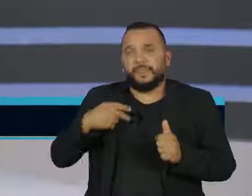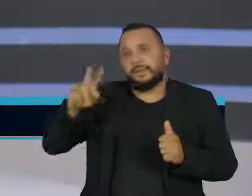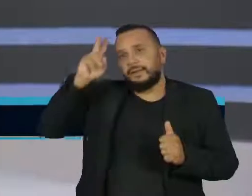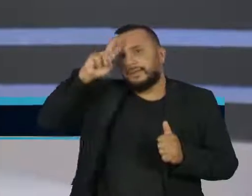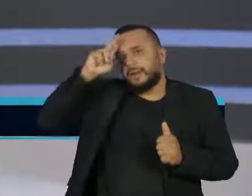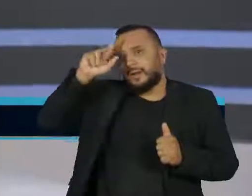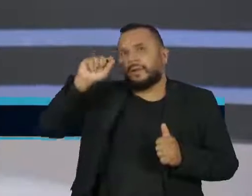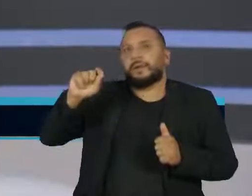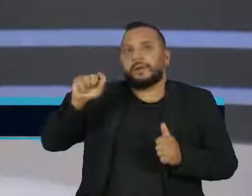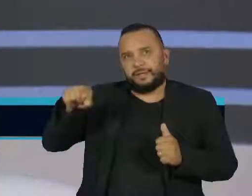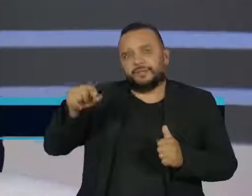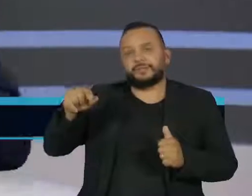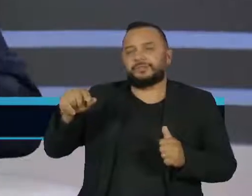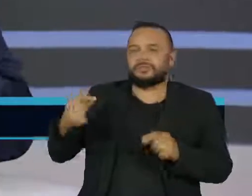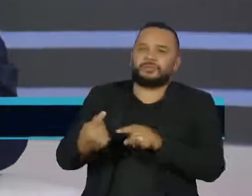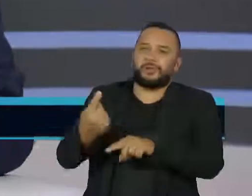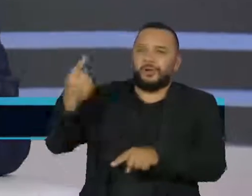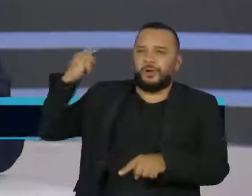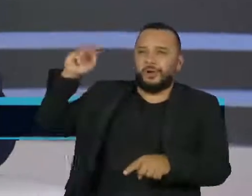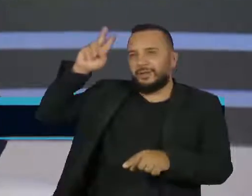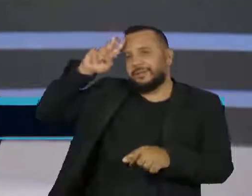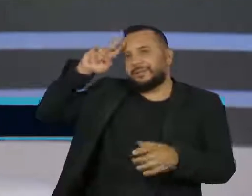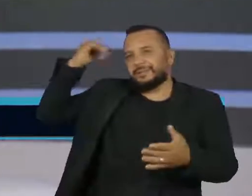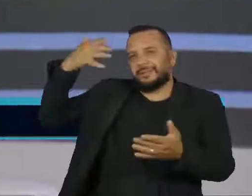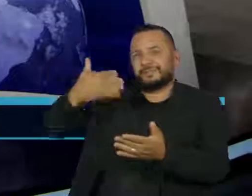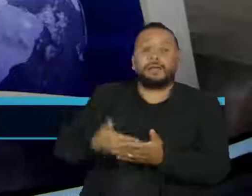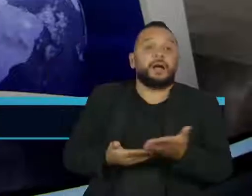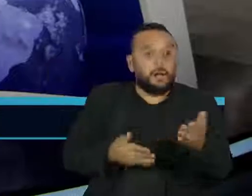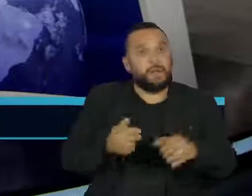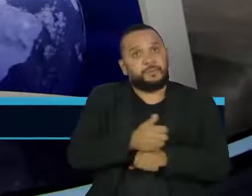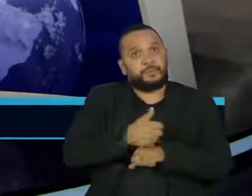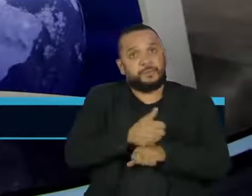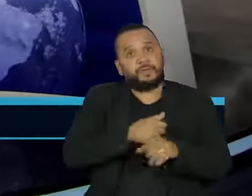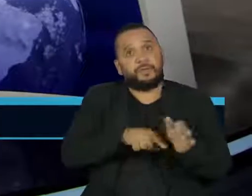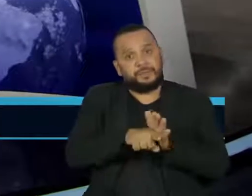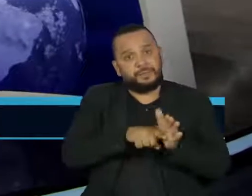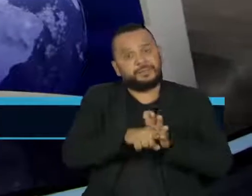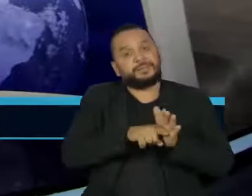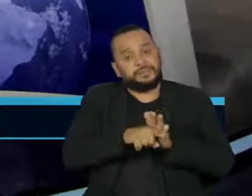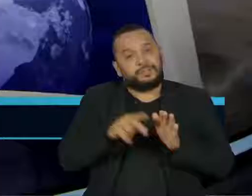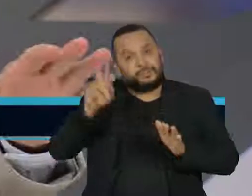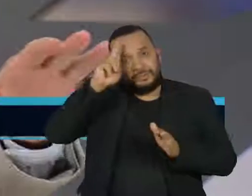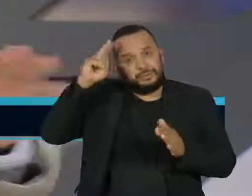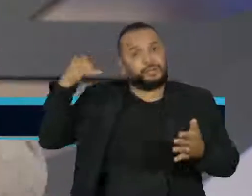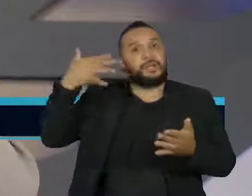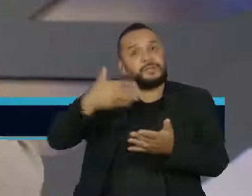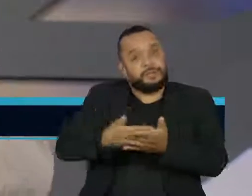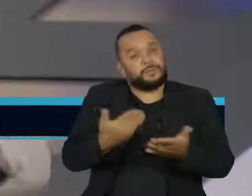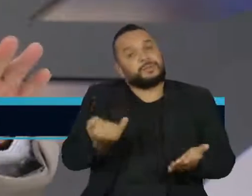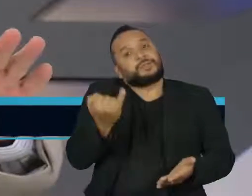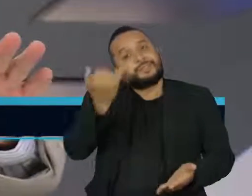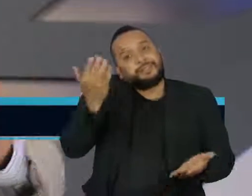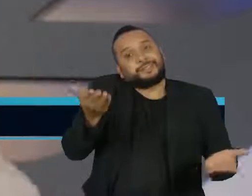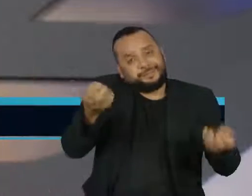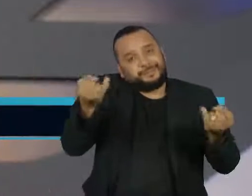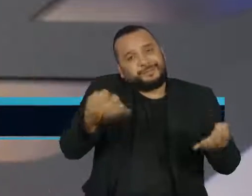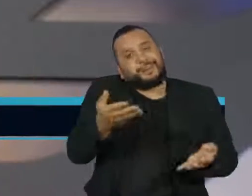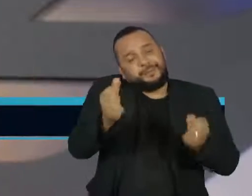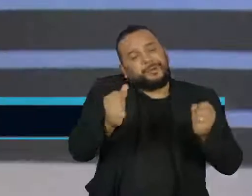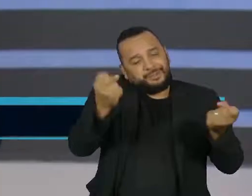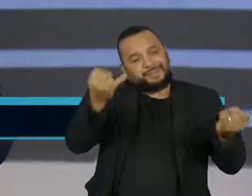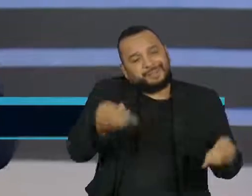história. Ela vem história, parece aquele que... Afinal, um historiador, né? Vamos lembrar a história. Historiador que não lembra a história, não faz jus ao